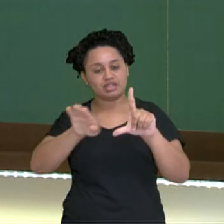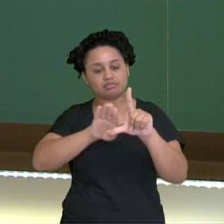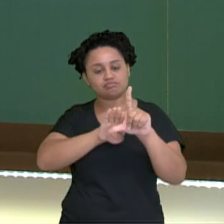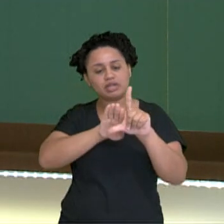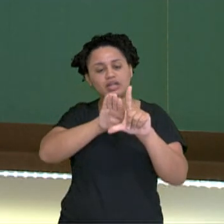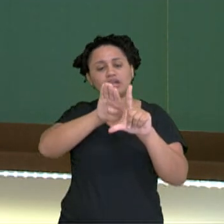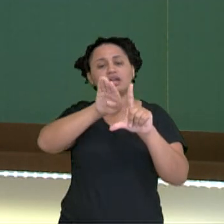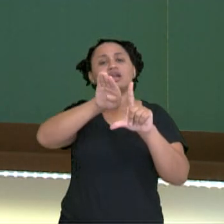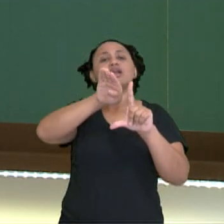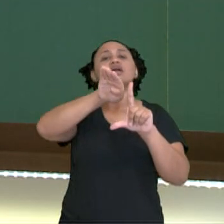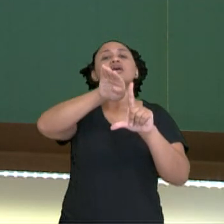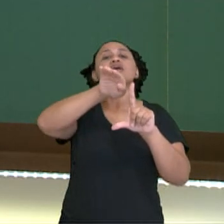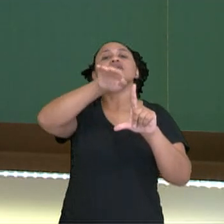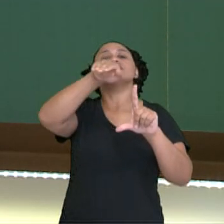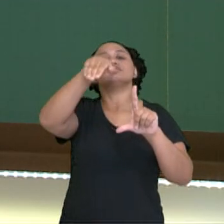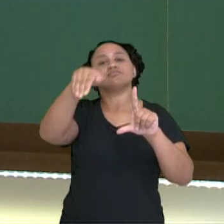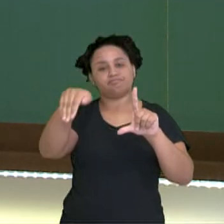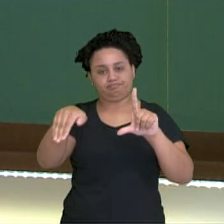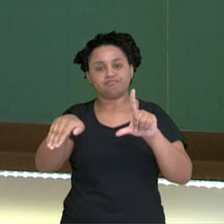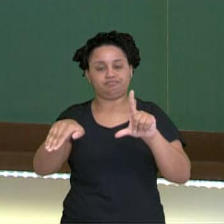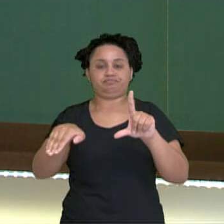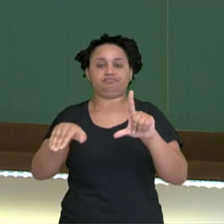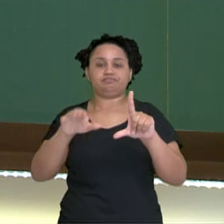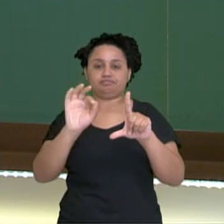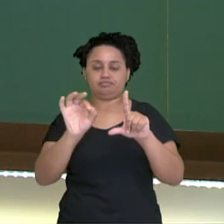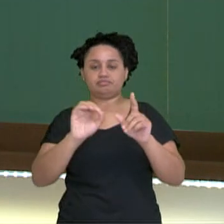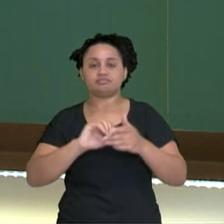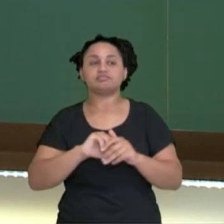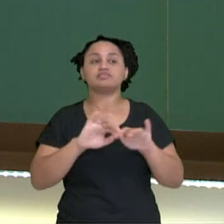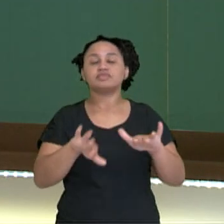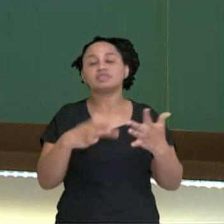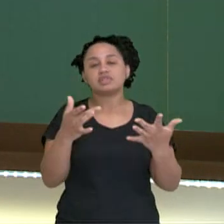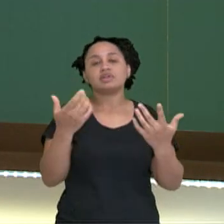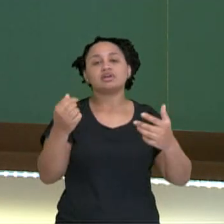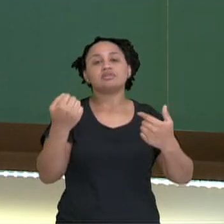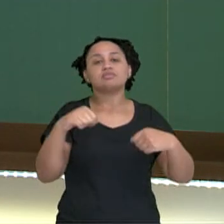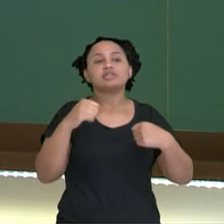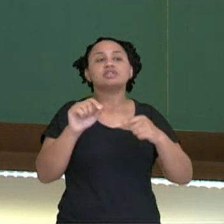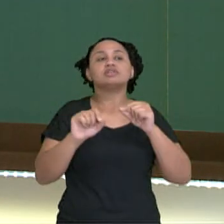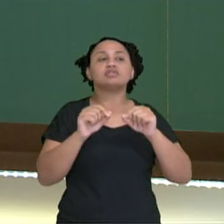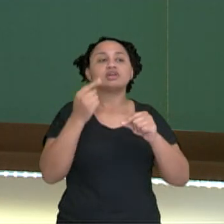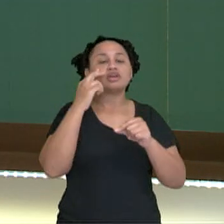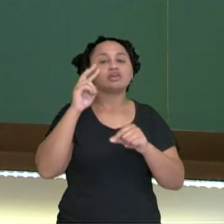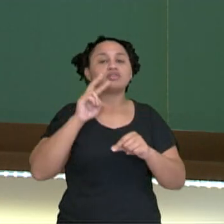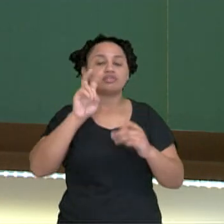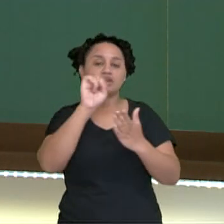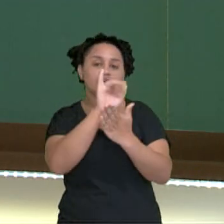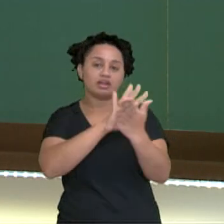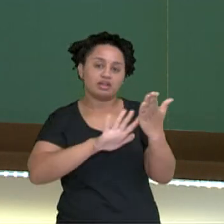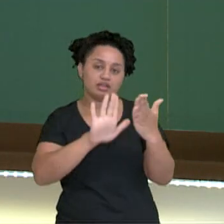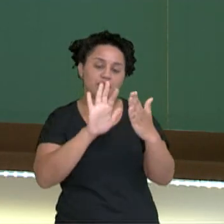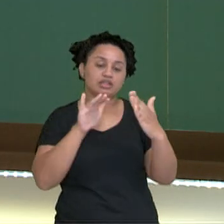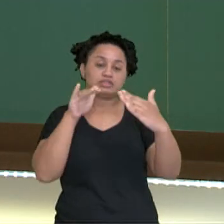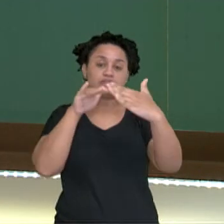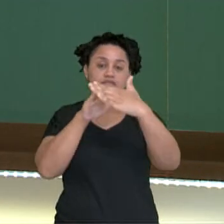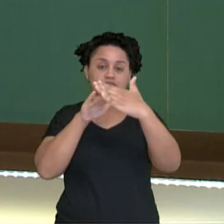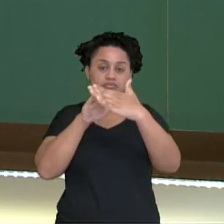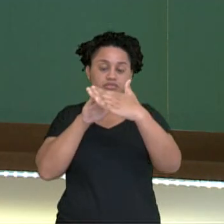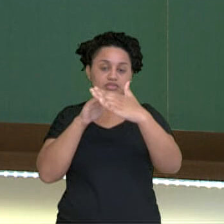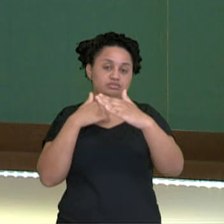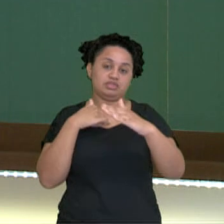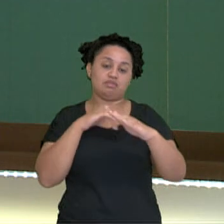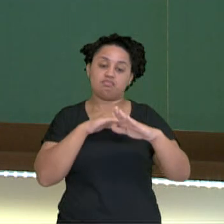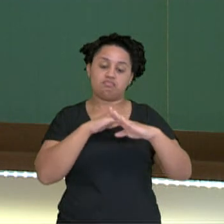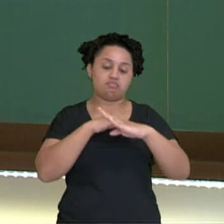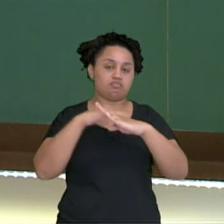sobe até um limite máximo e desce. Então, eu tenho que considerar essa imagem com um limite, coisa que não aconteceu